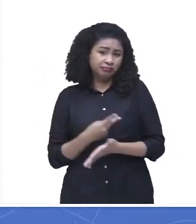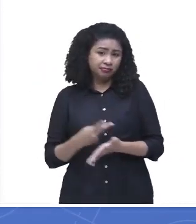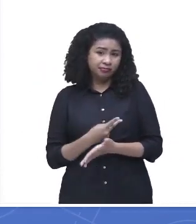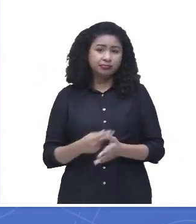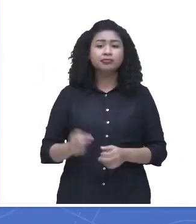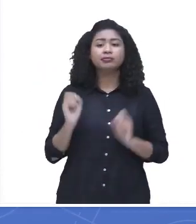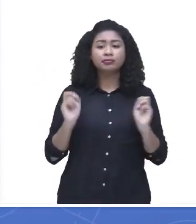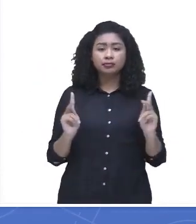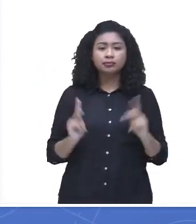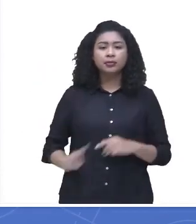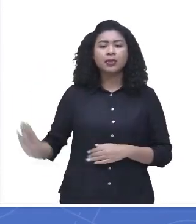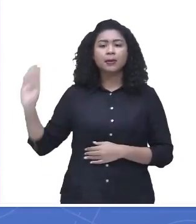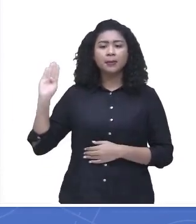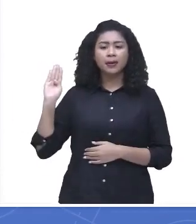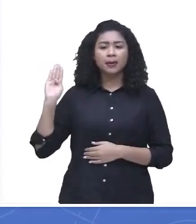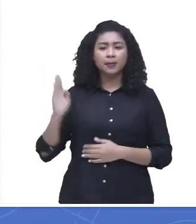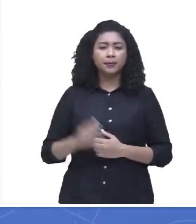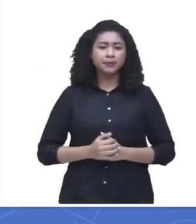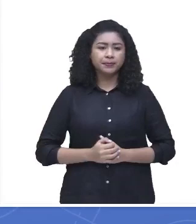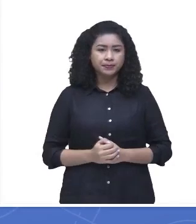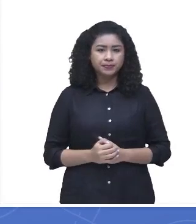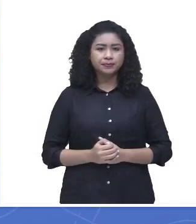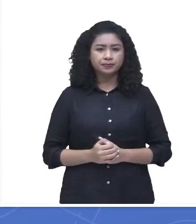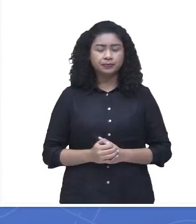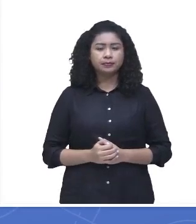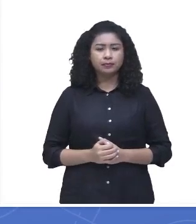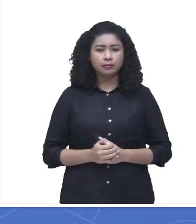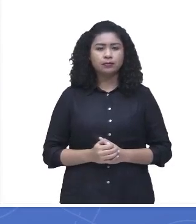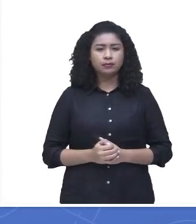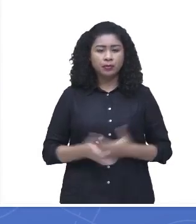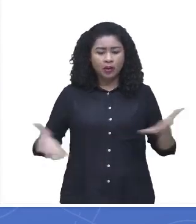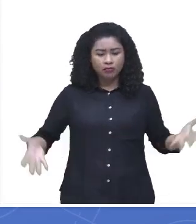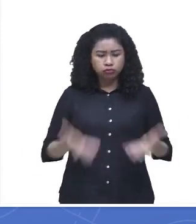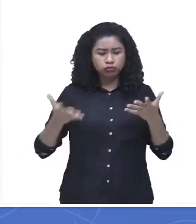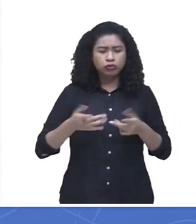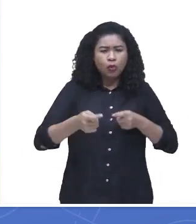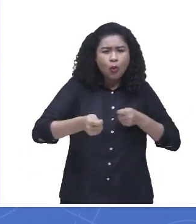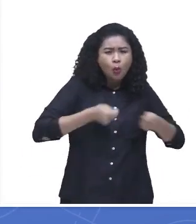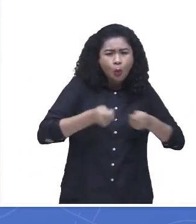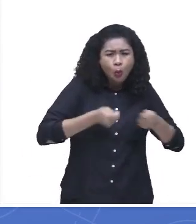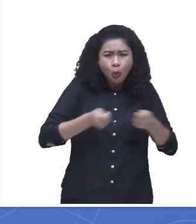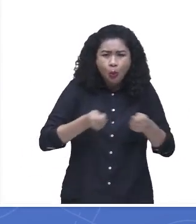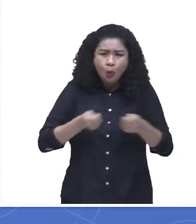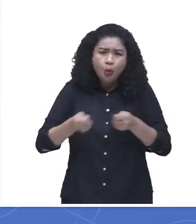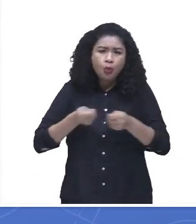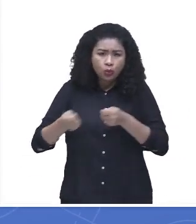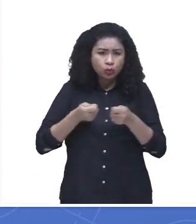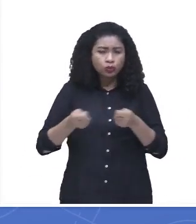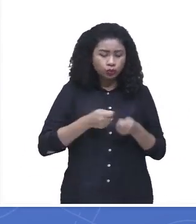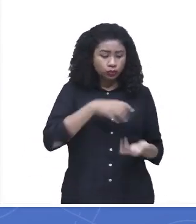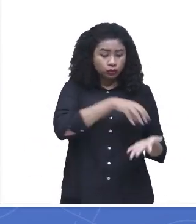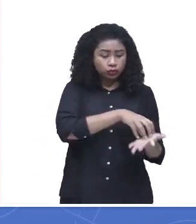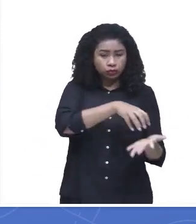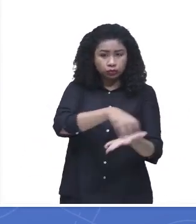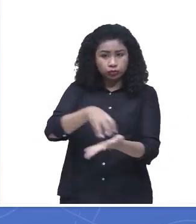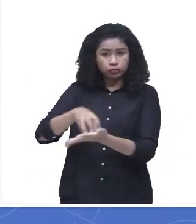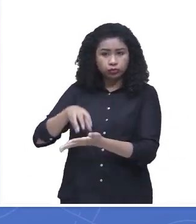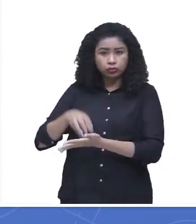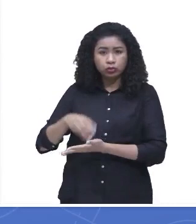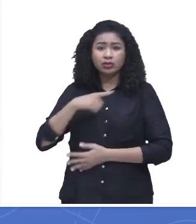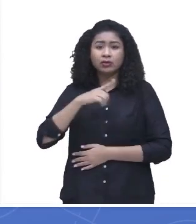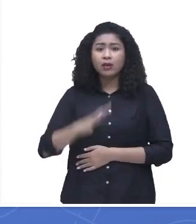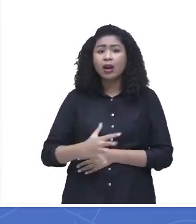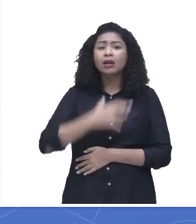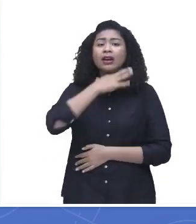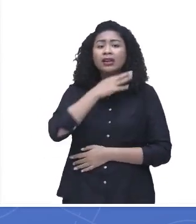certo? B. A intensificação do controle sobre as colônias da América do Norte devido à crise